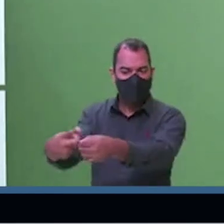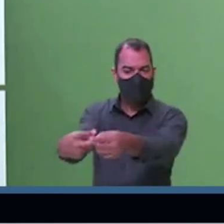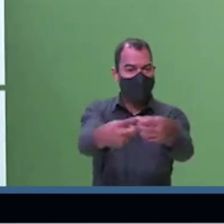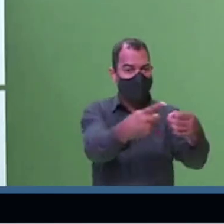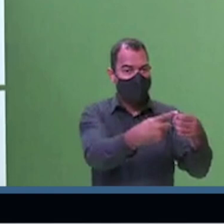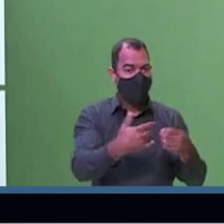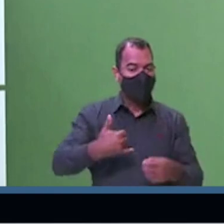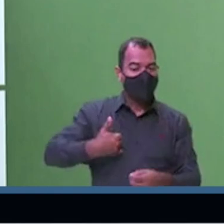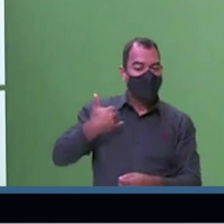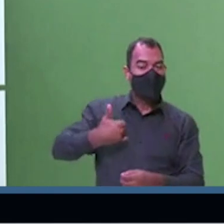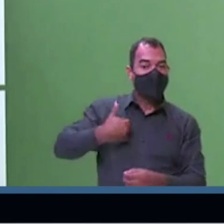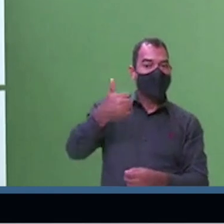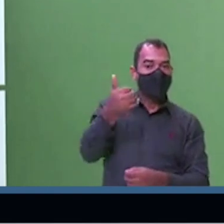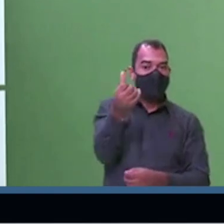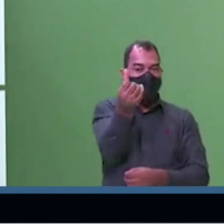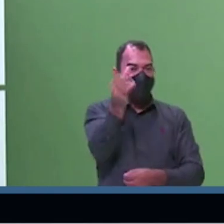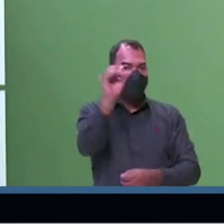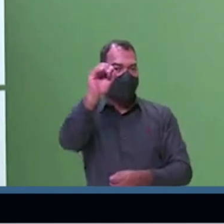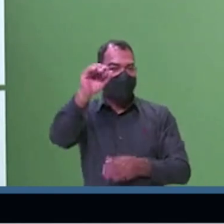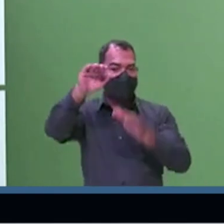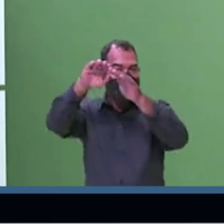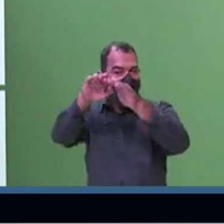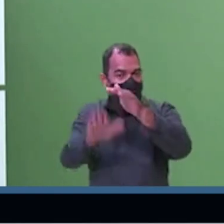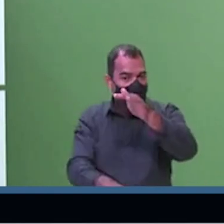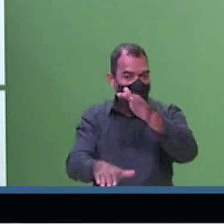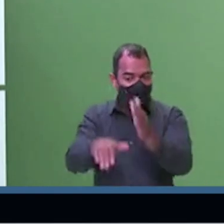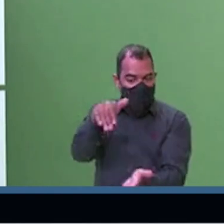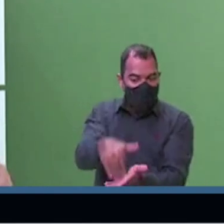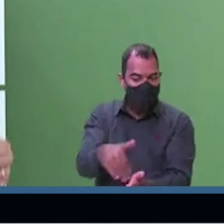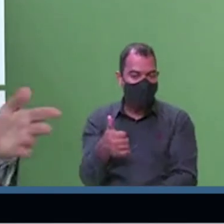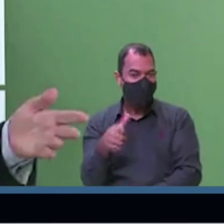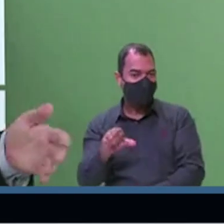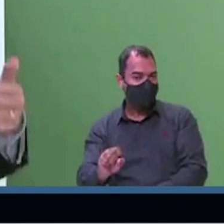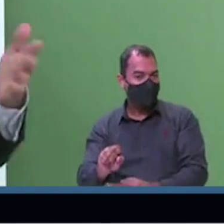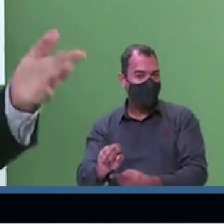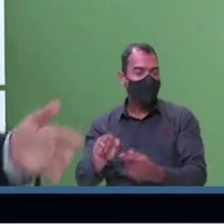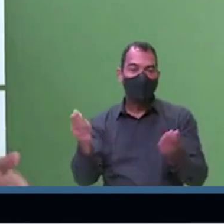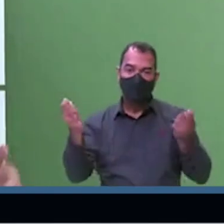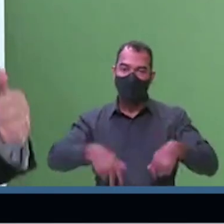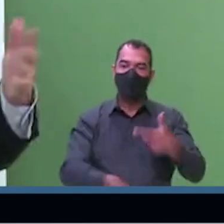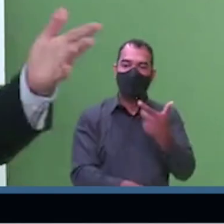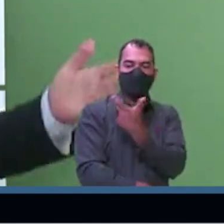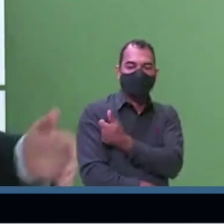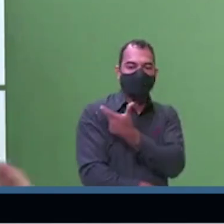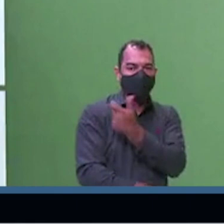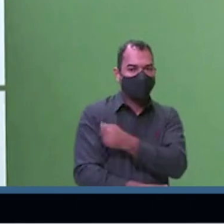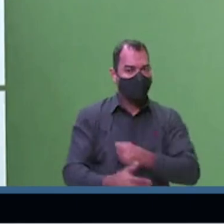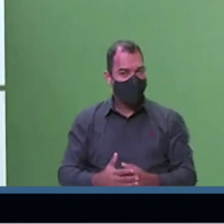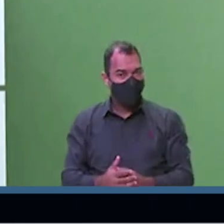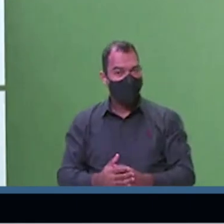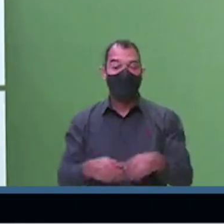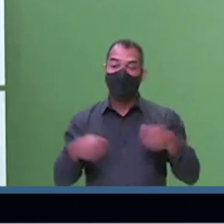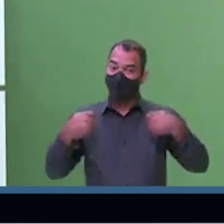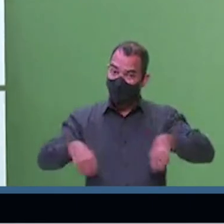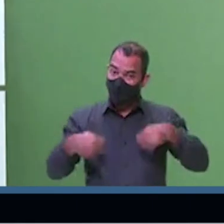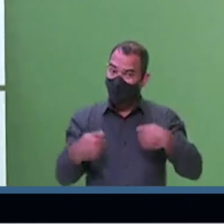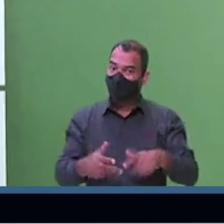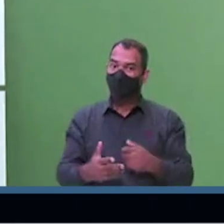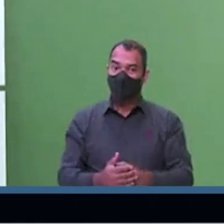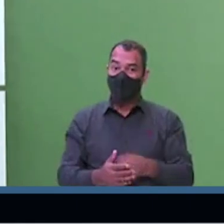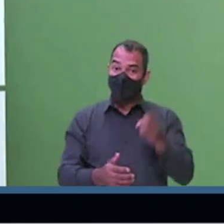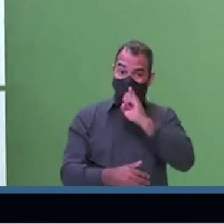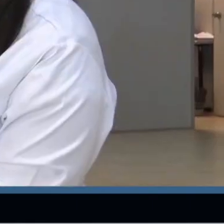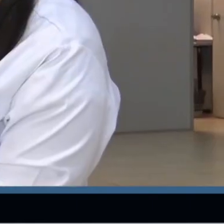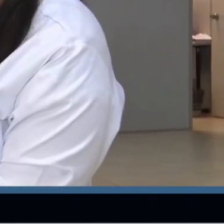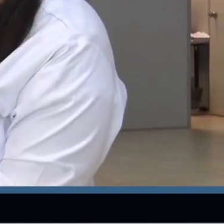anos até os 18 anos, nós haveremos de dar um campo largo, um campo fértil para o vírus se